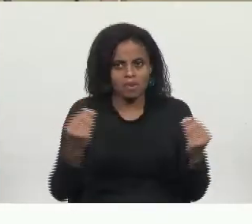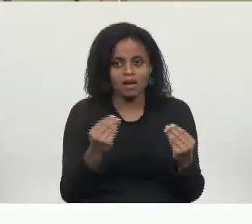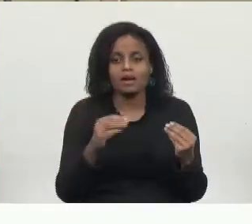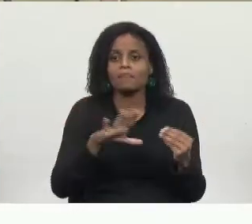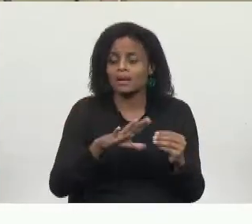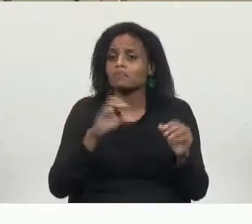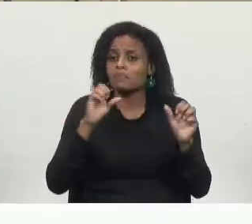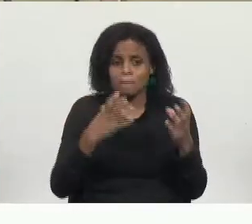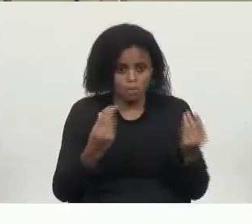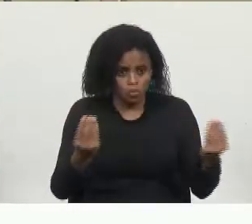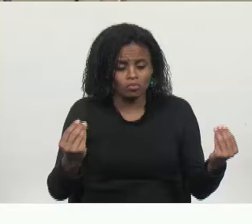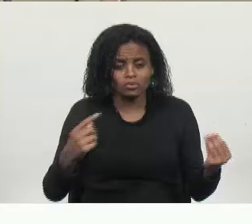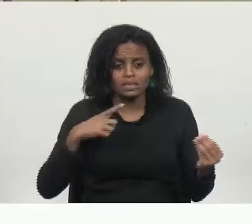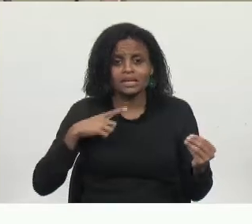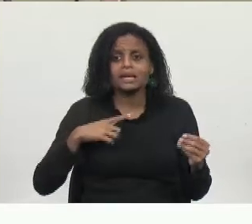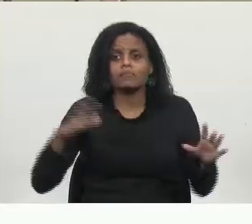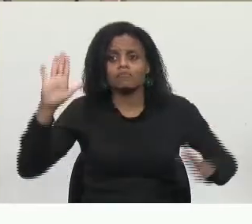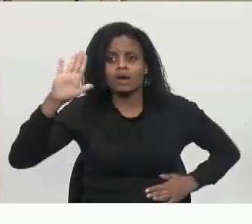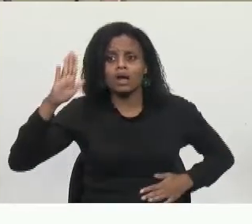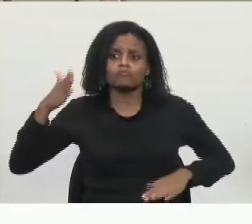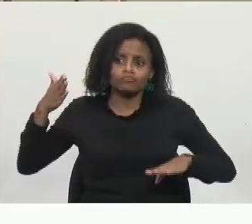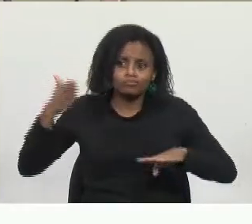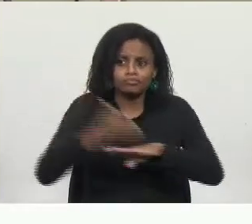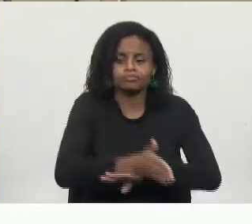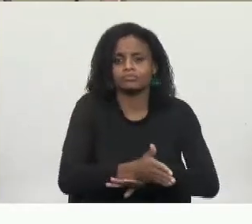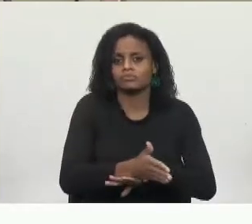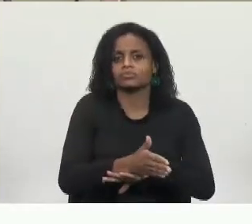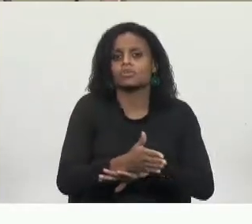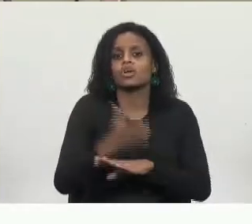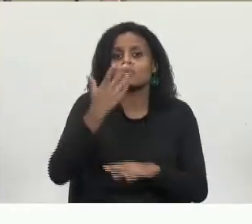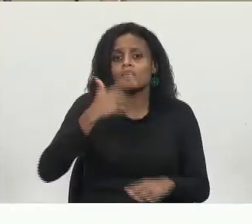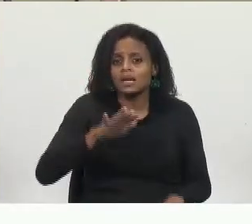por traficantes e uma criança morreu.